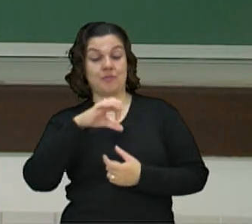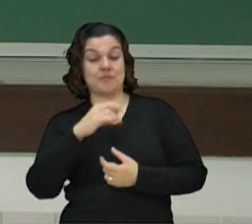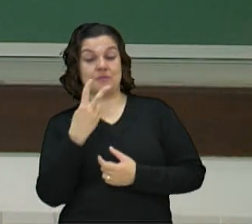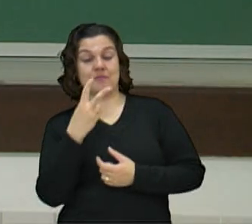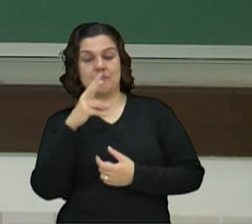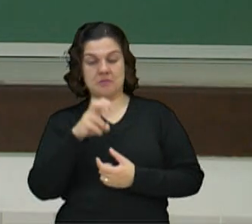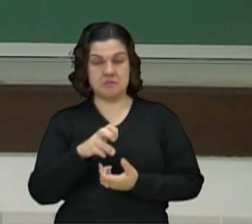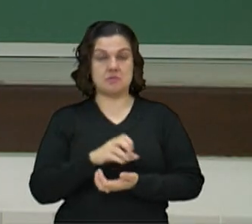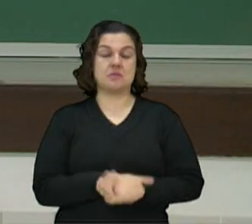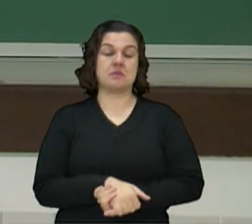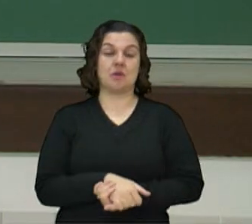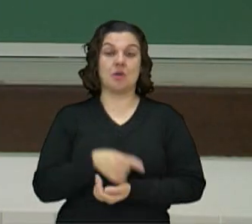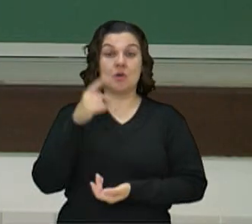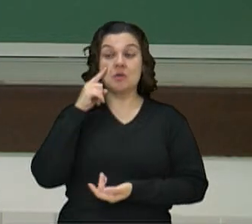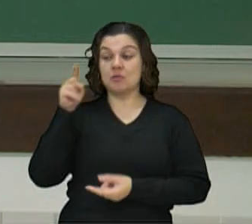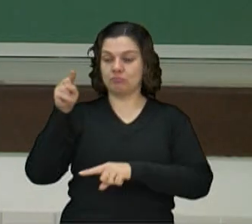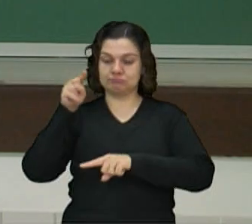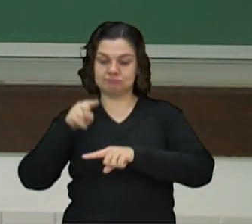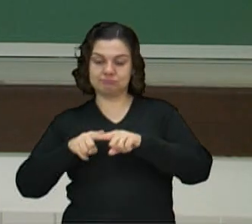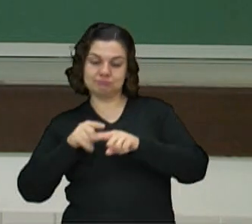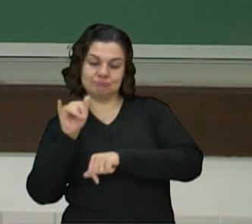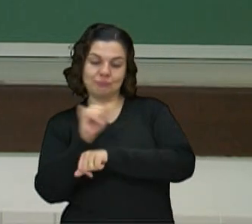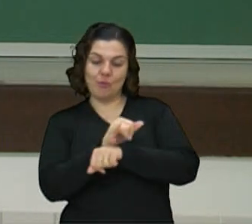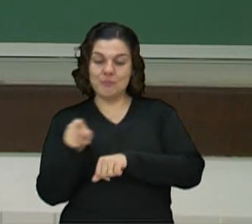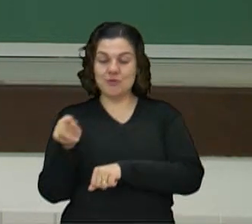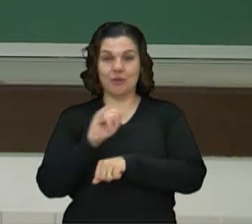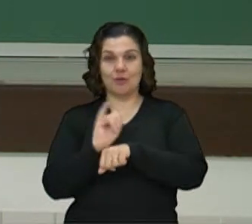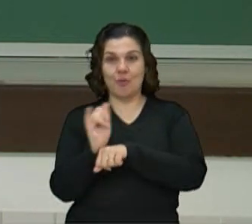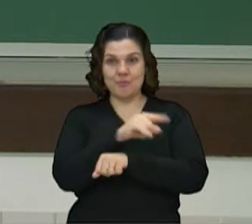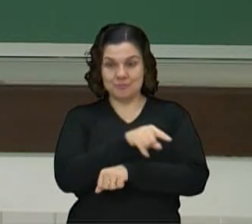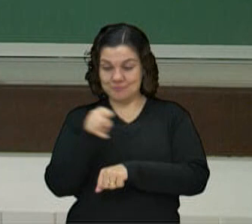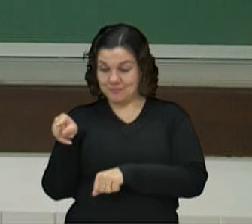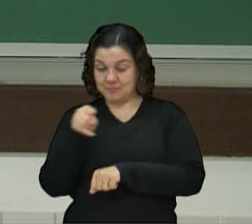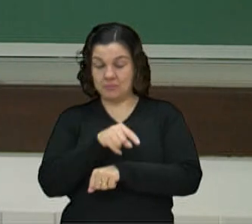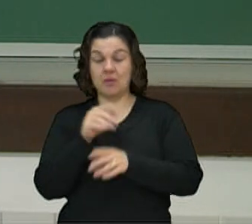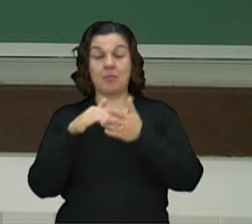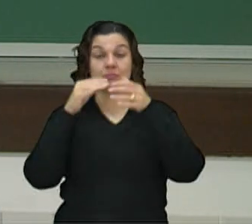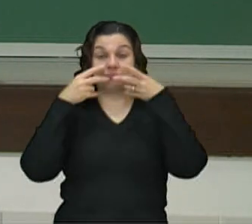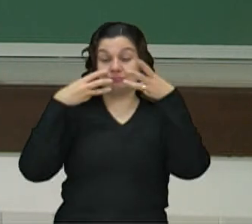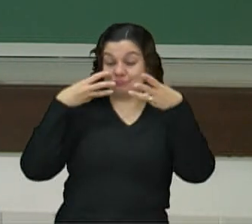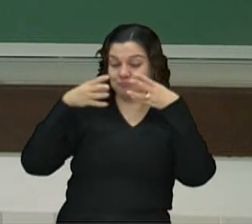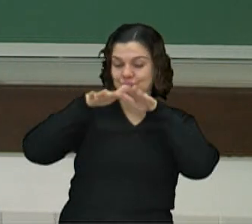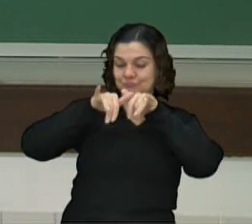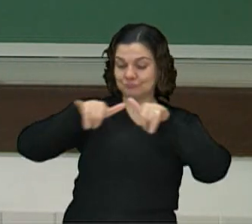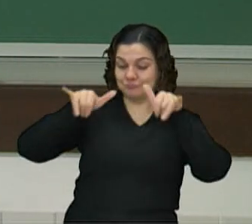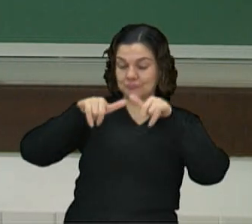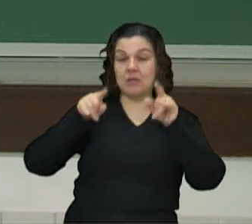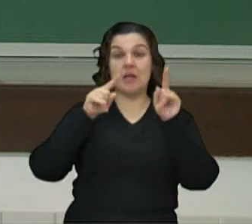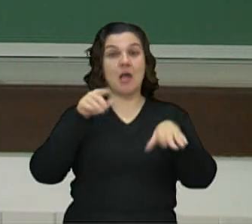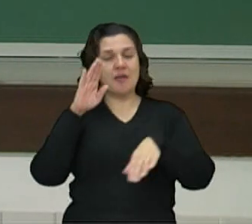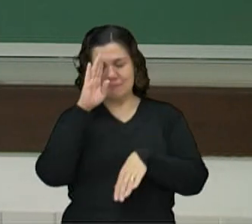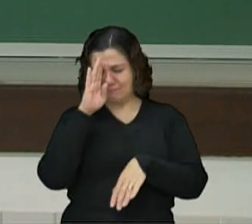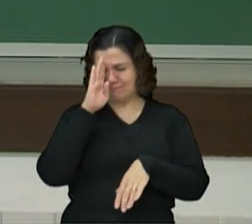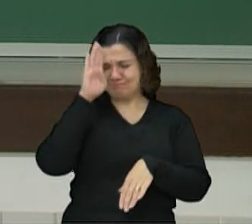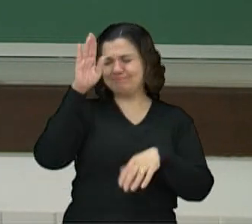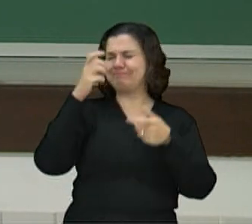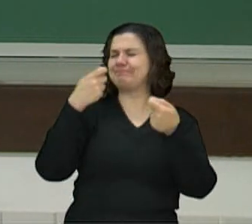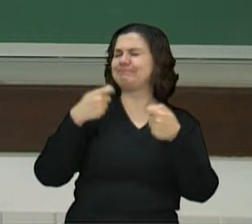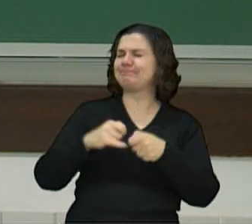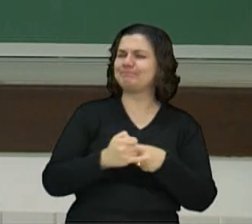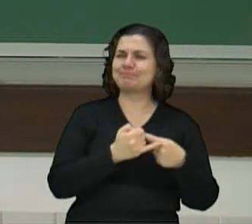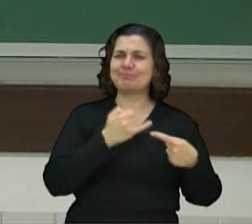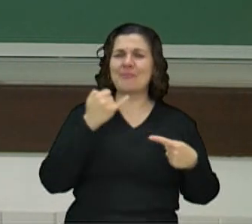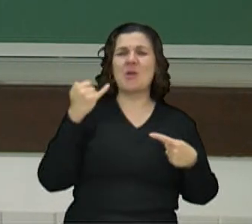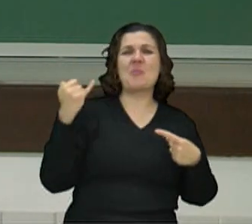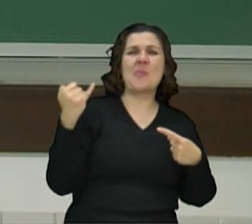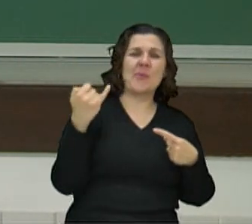1925. Então, objetos que, como nós vamos ver nas propagandas, eram colocados como fundamentais para a